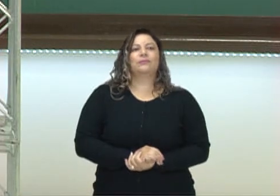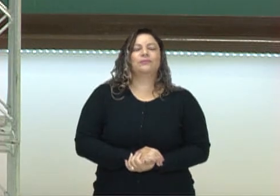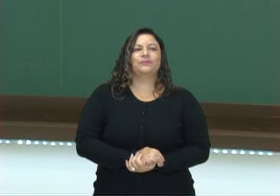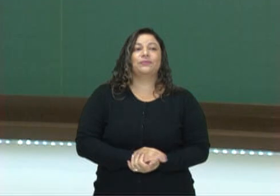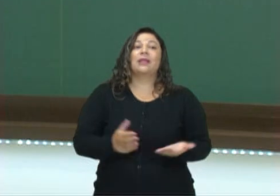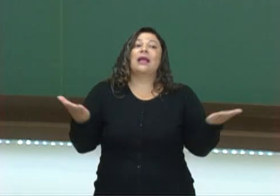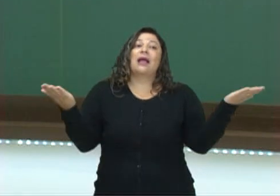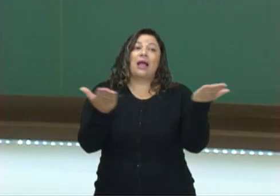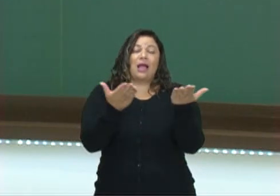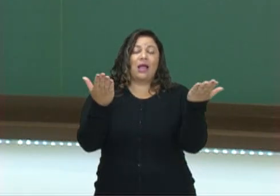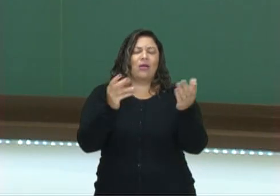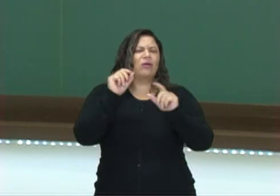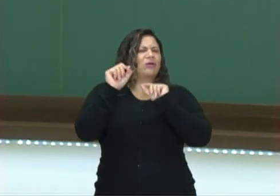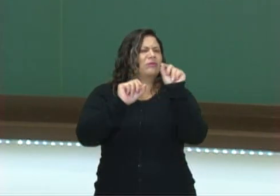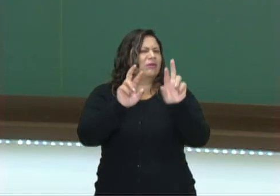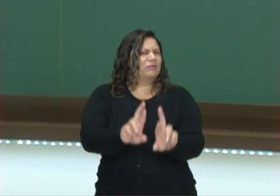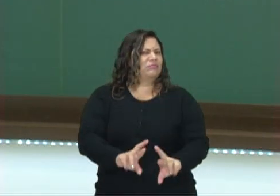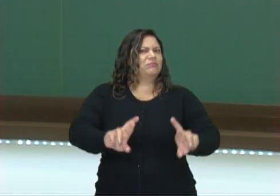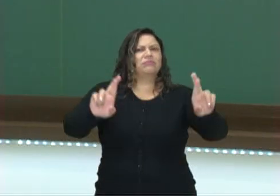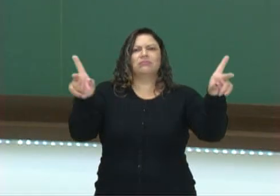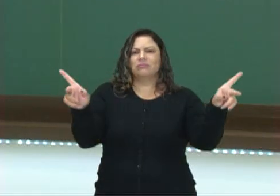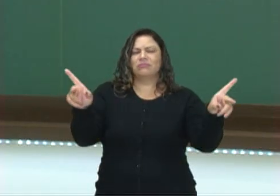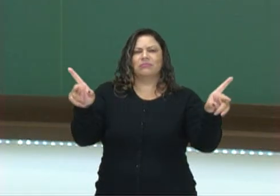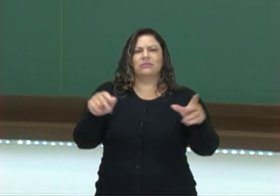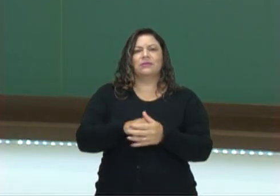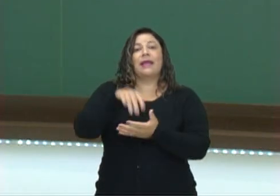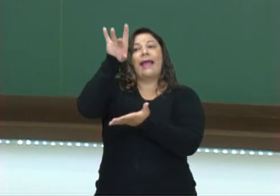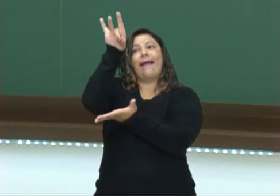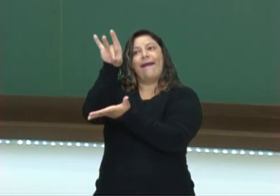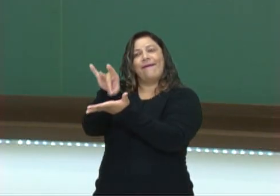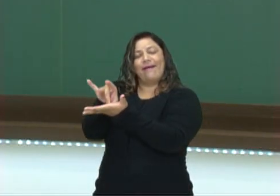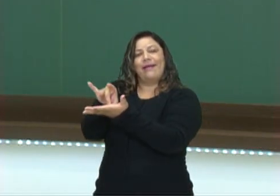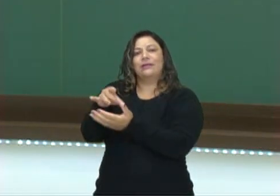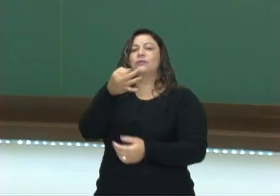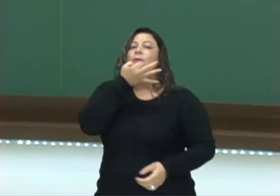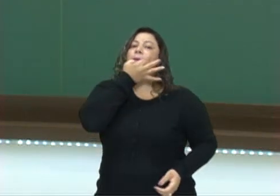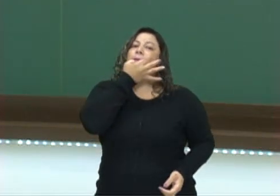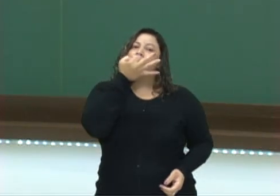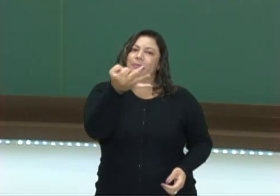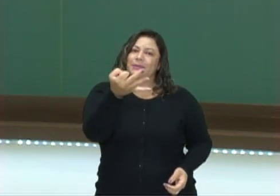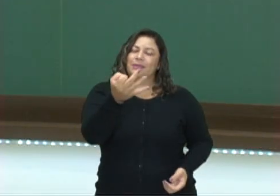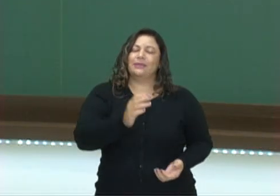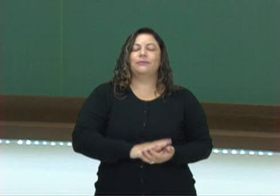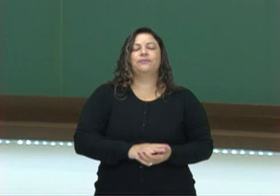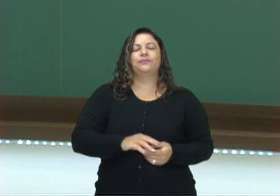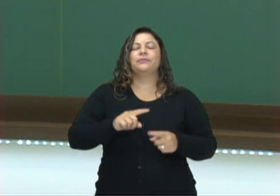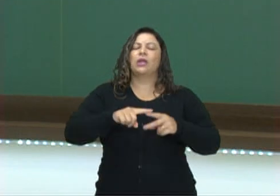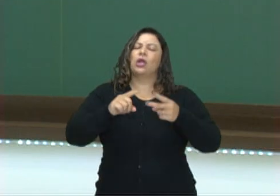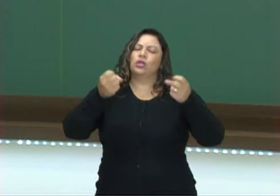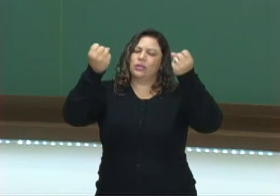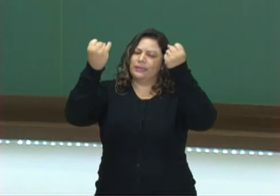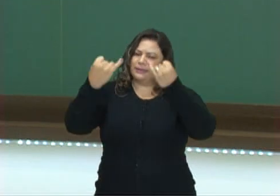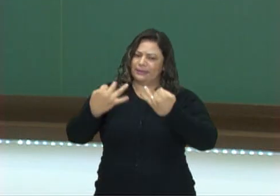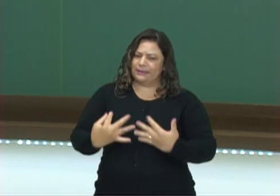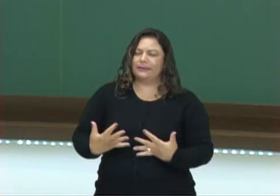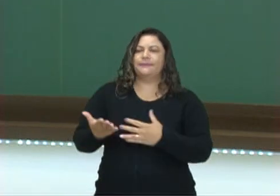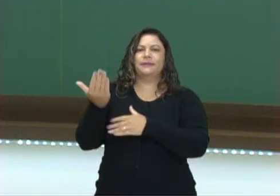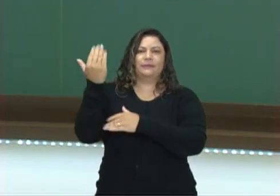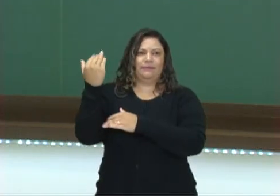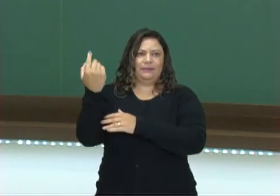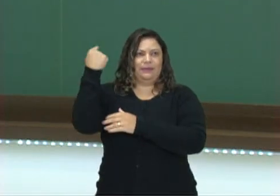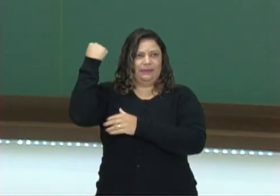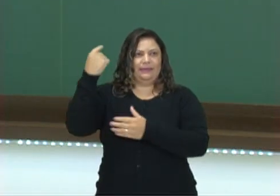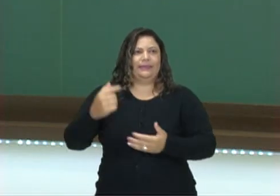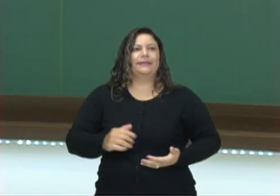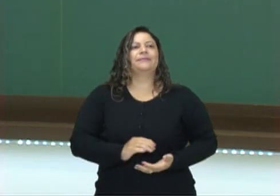Vejamos agora qual é a diferença entre fato e opinião. Já falamos um pouco disso no começo, mas vamos reforçar